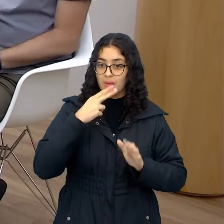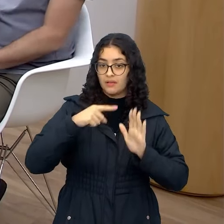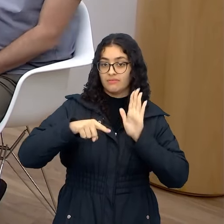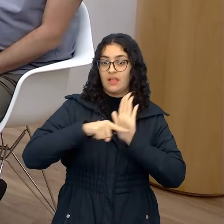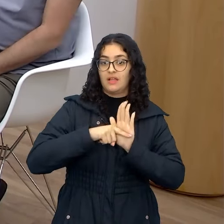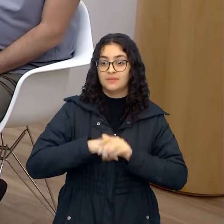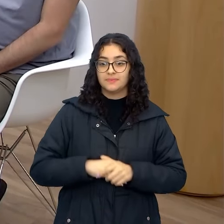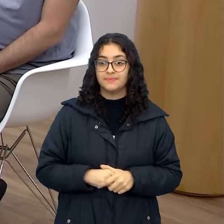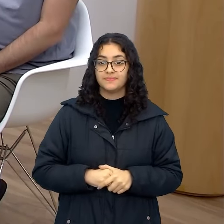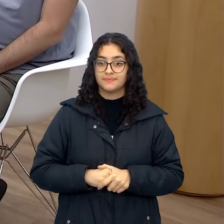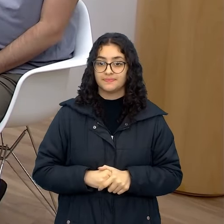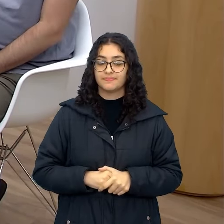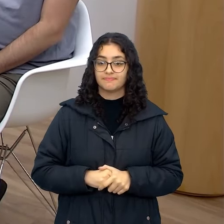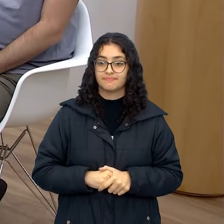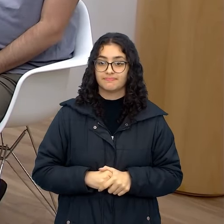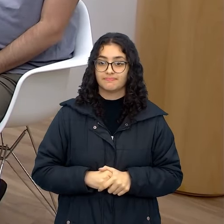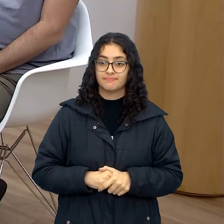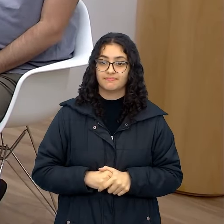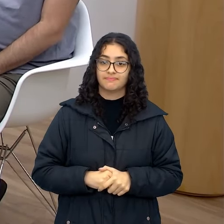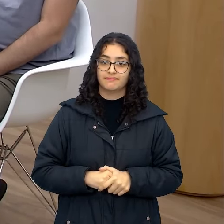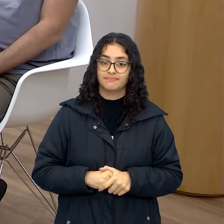né?